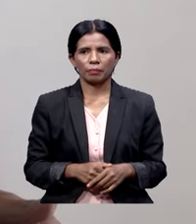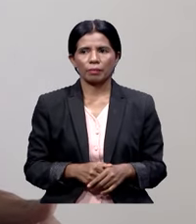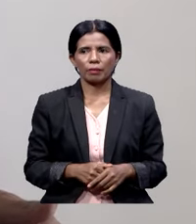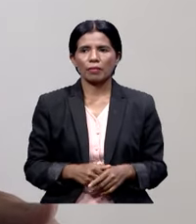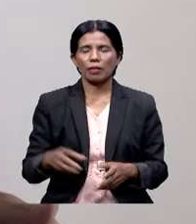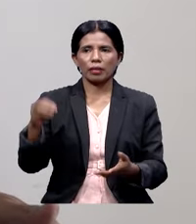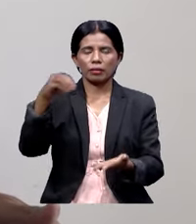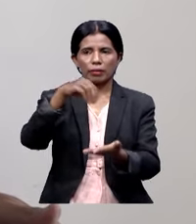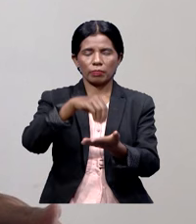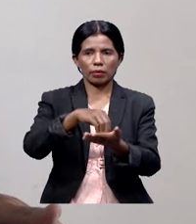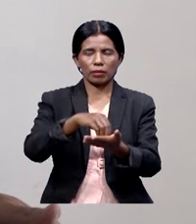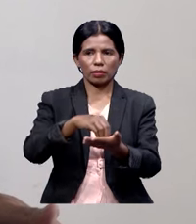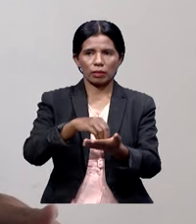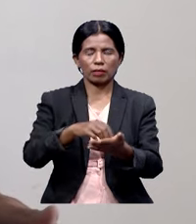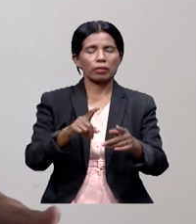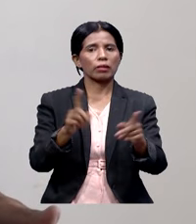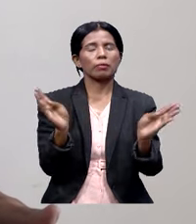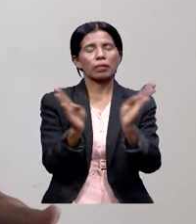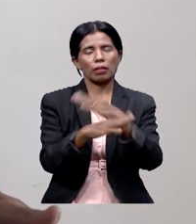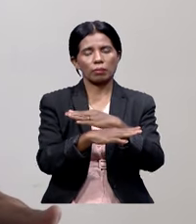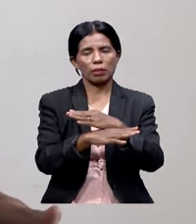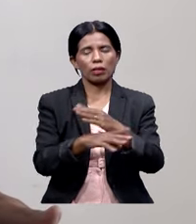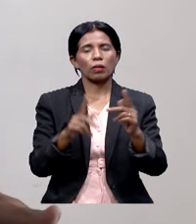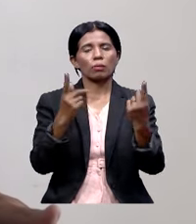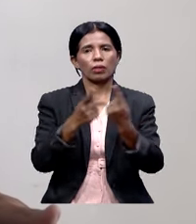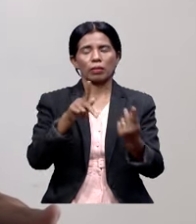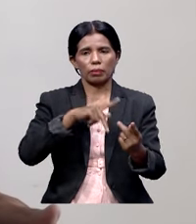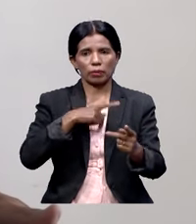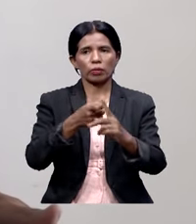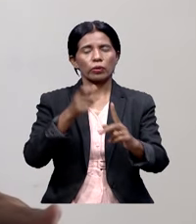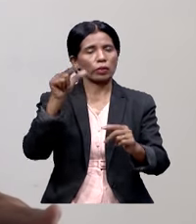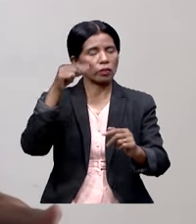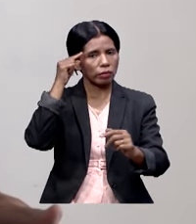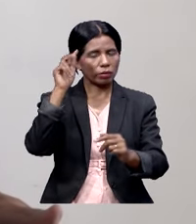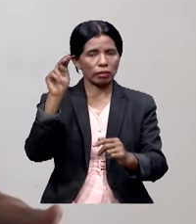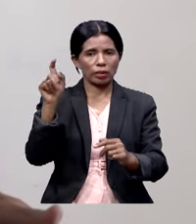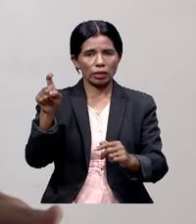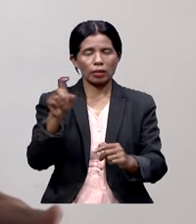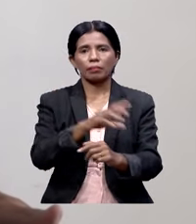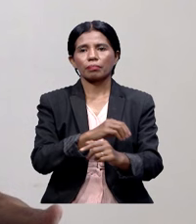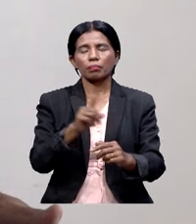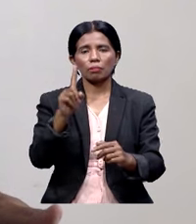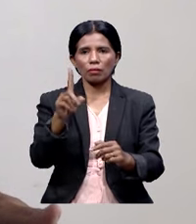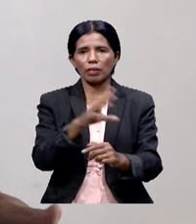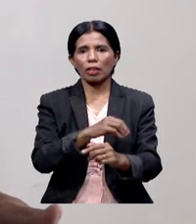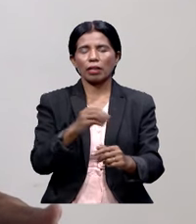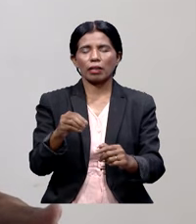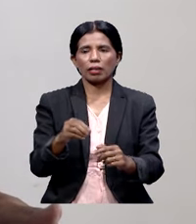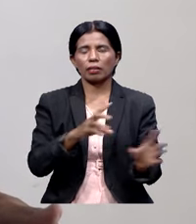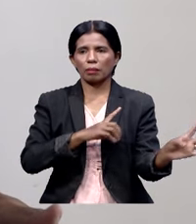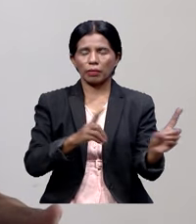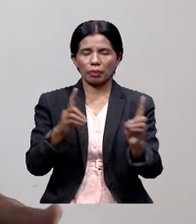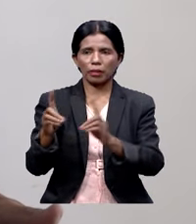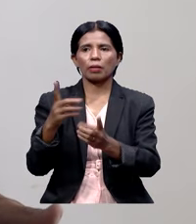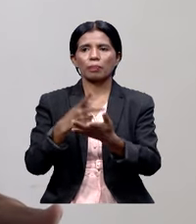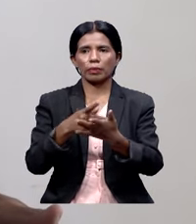investimento se é mais setor privado. Lá o senhor se governa ainda, mas é a possibilidade para implementar o projeto